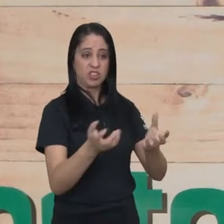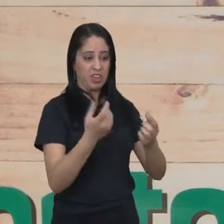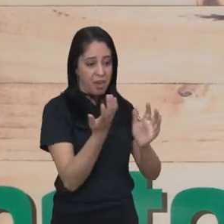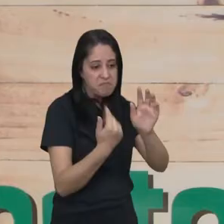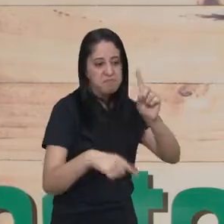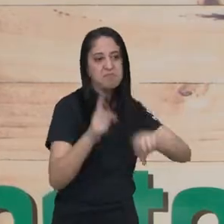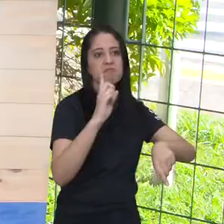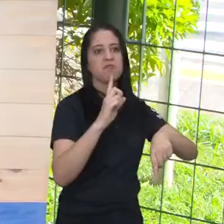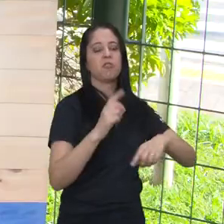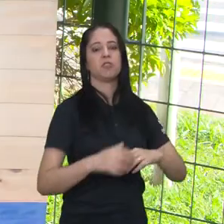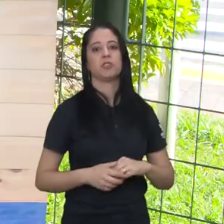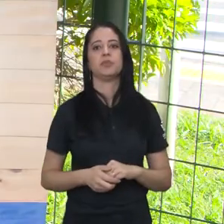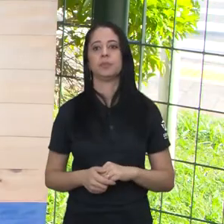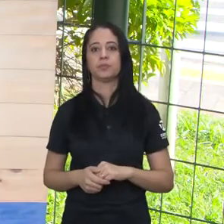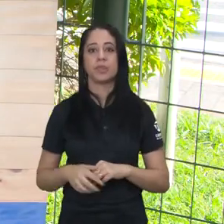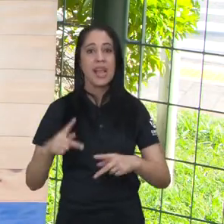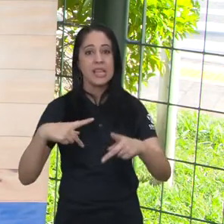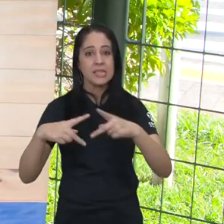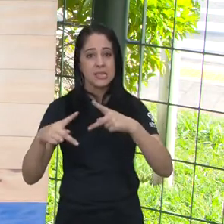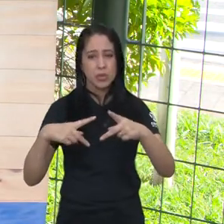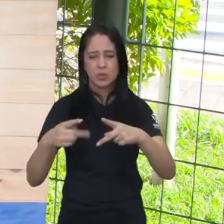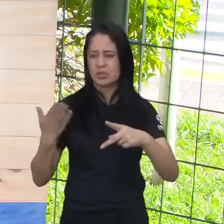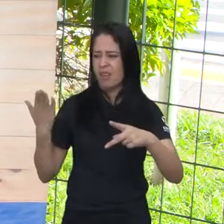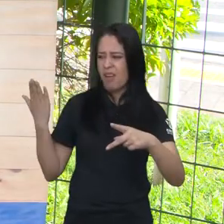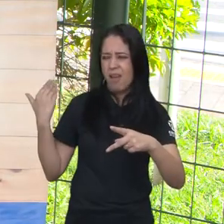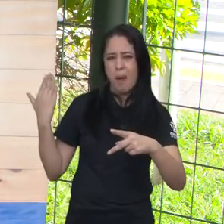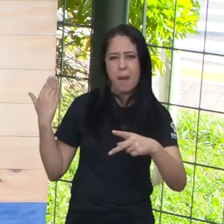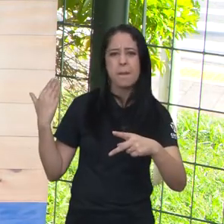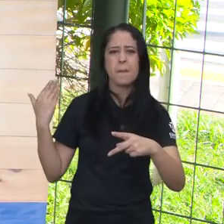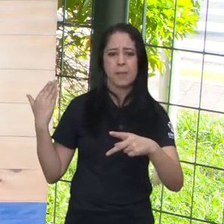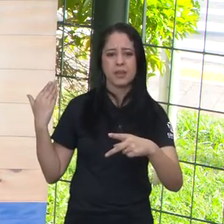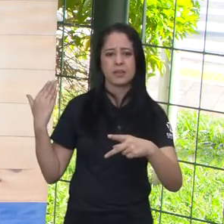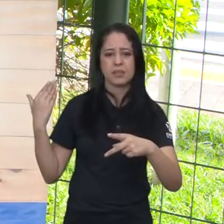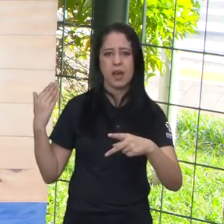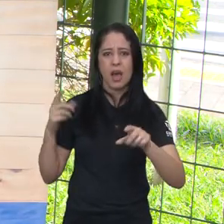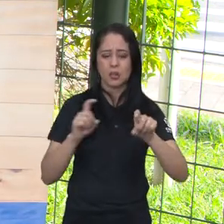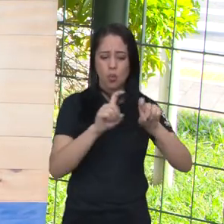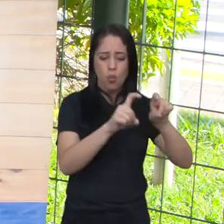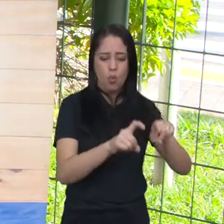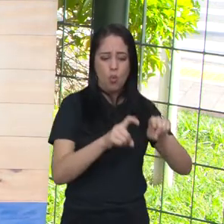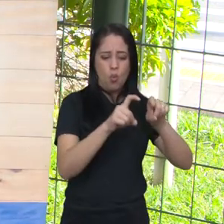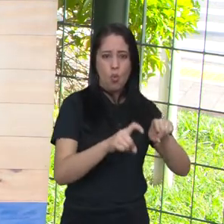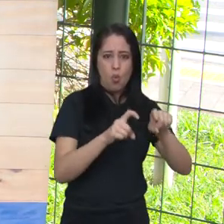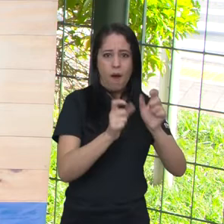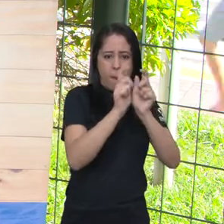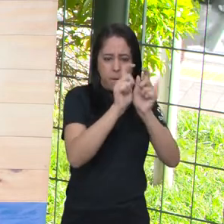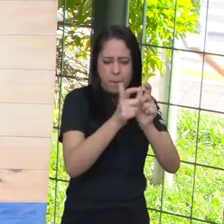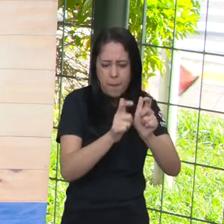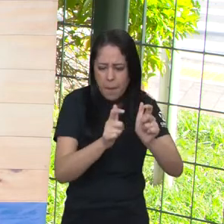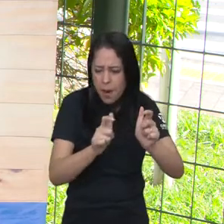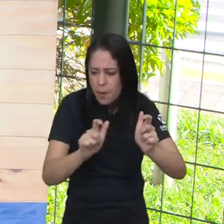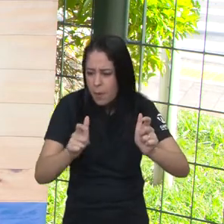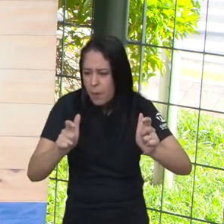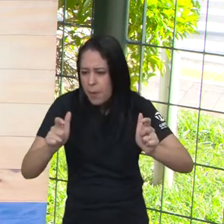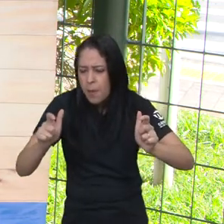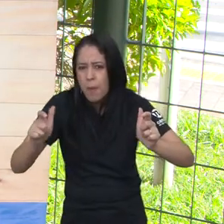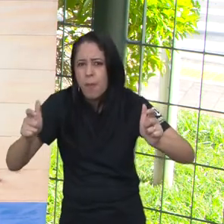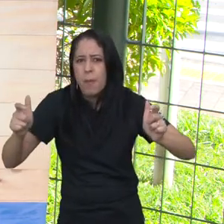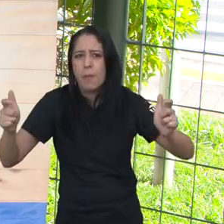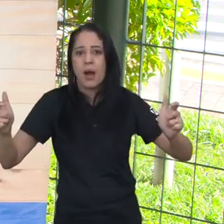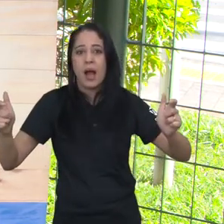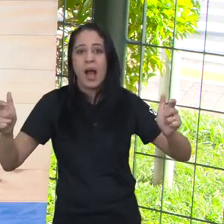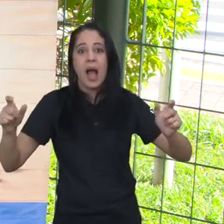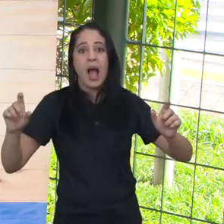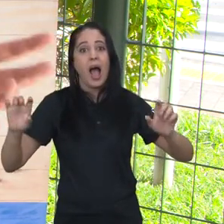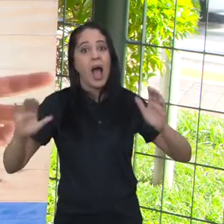ainda mais esse trabalho São José teve no passado uma condição Rural muito mais forte muito